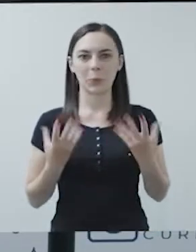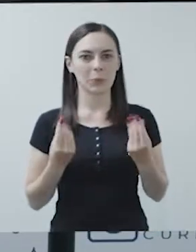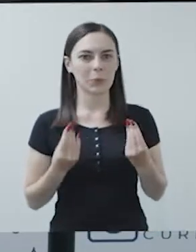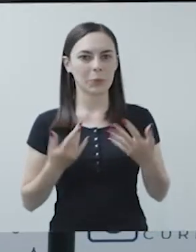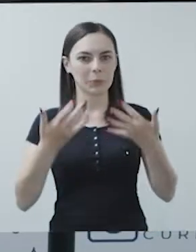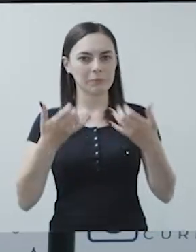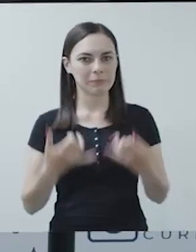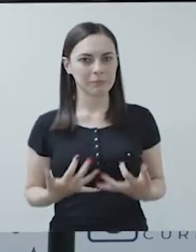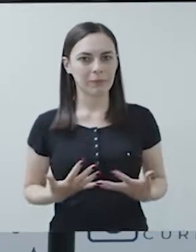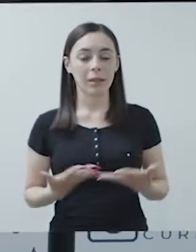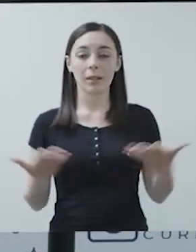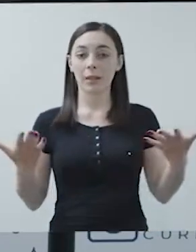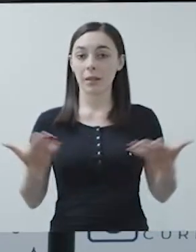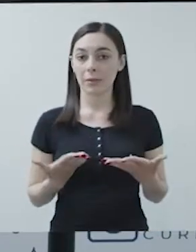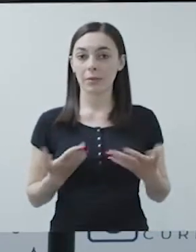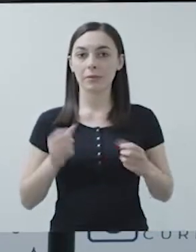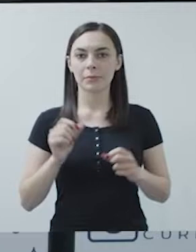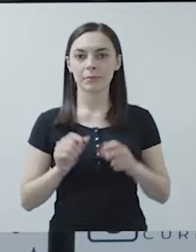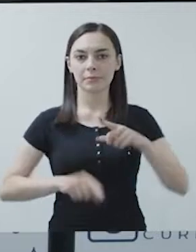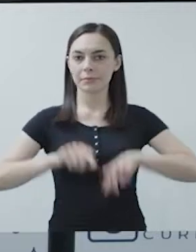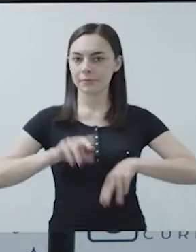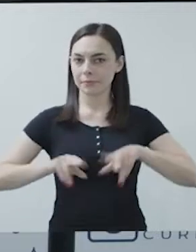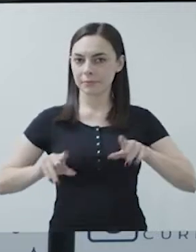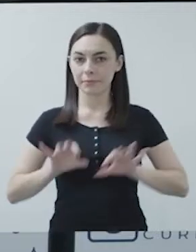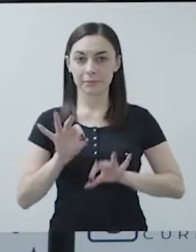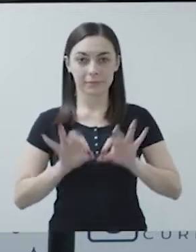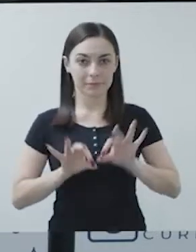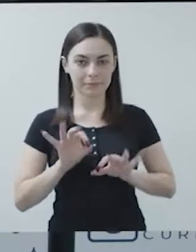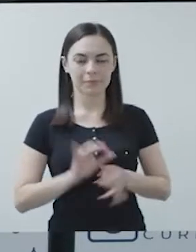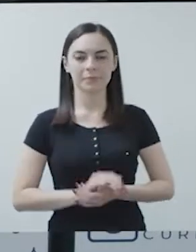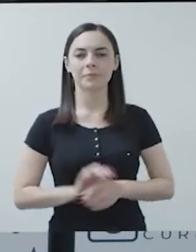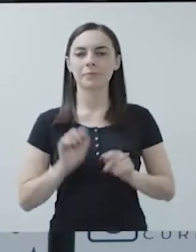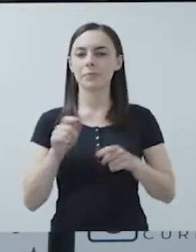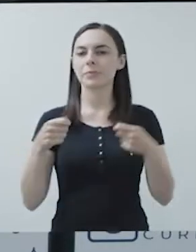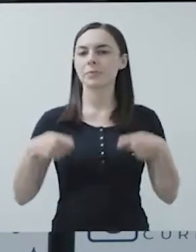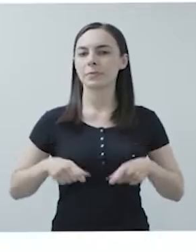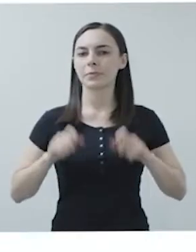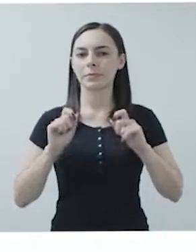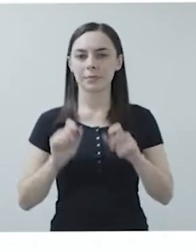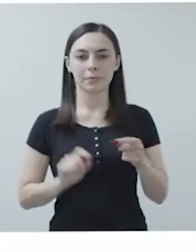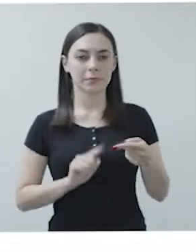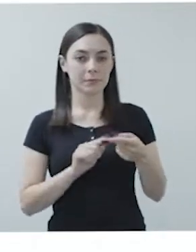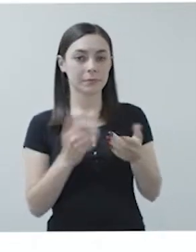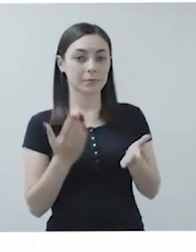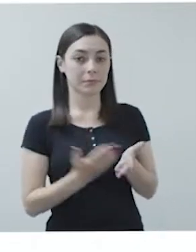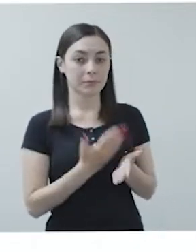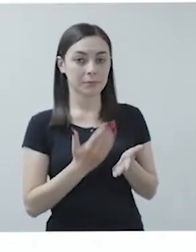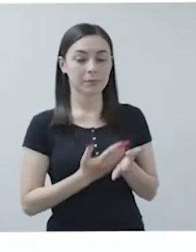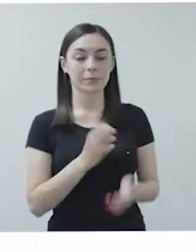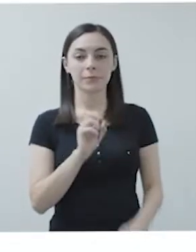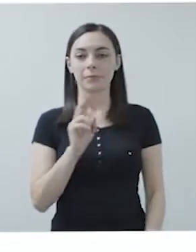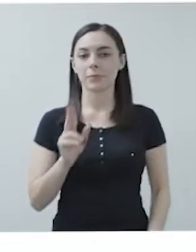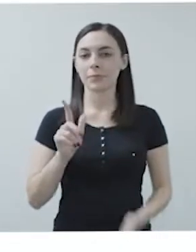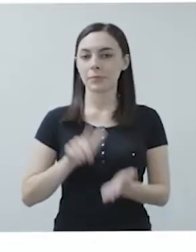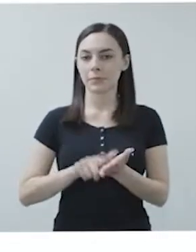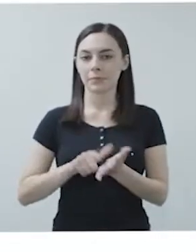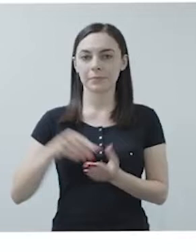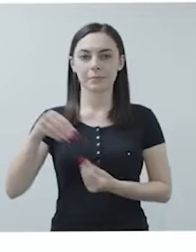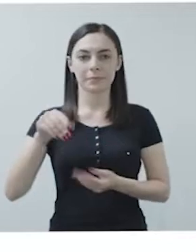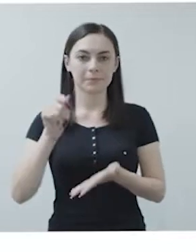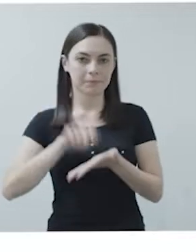hein? Então agora vamos organizar os nossos materiais. Você vai precisar de um caderno ou folha para